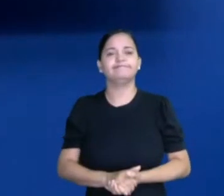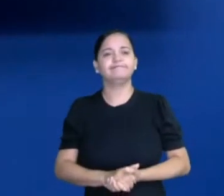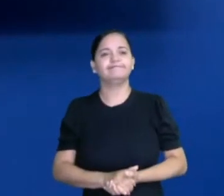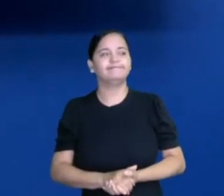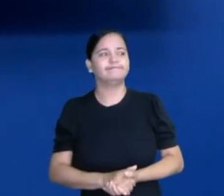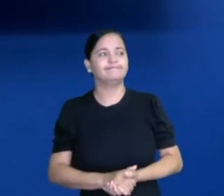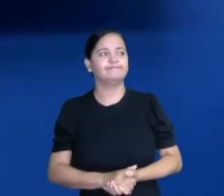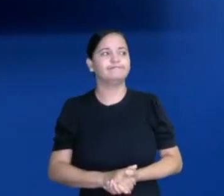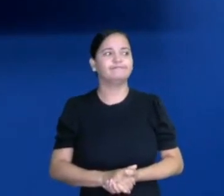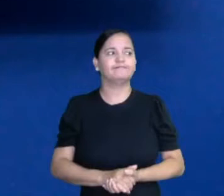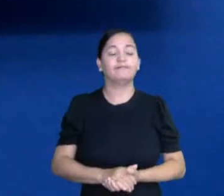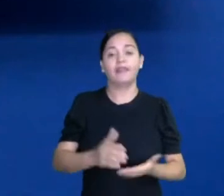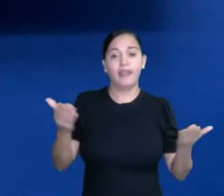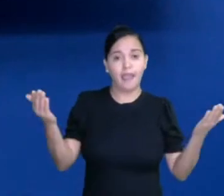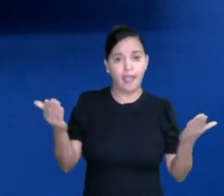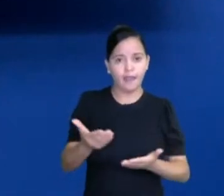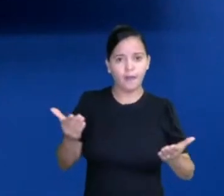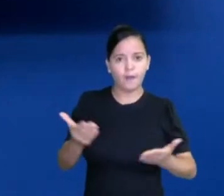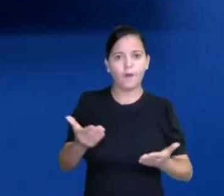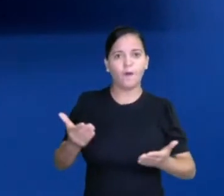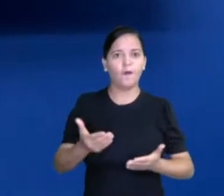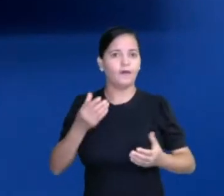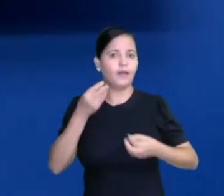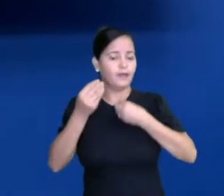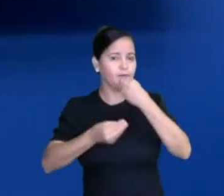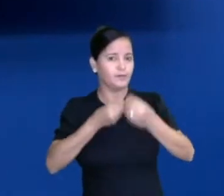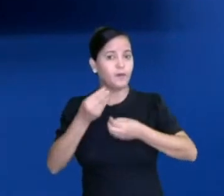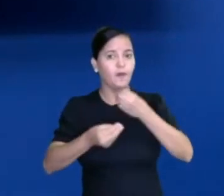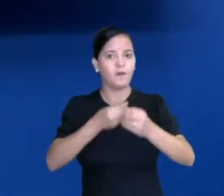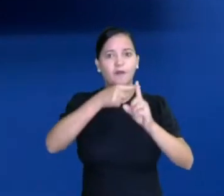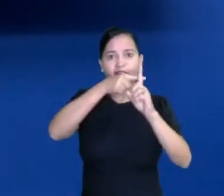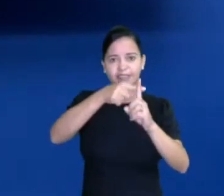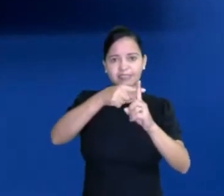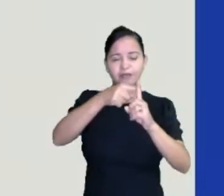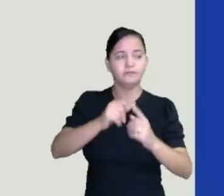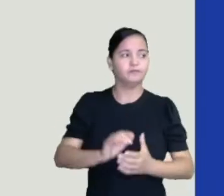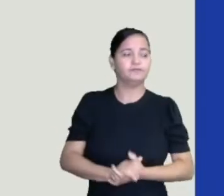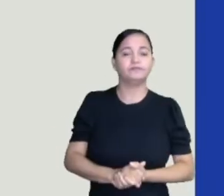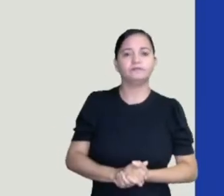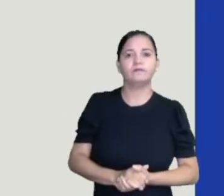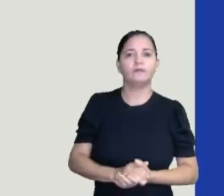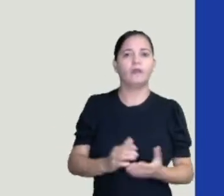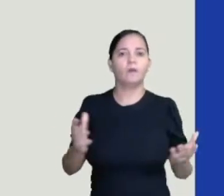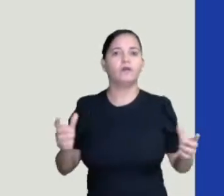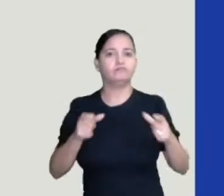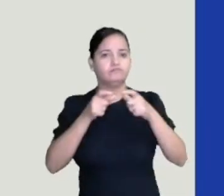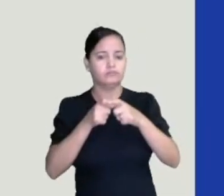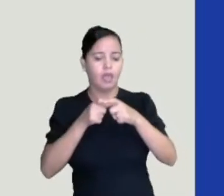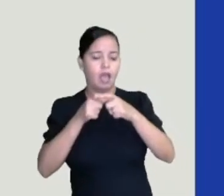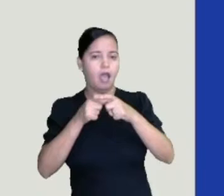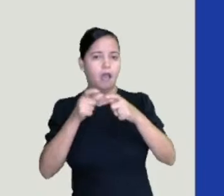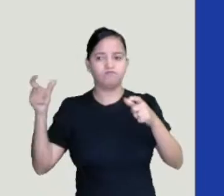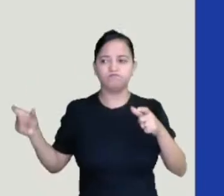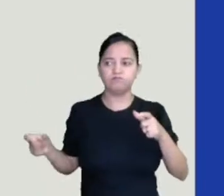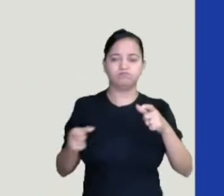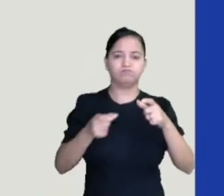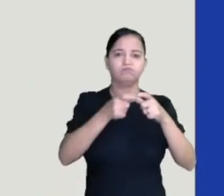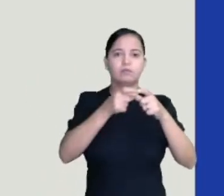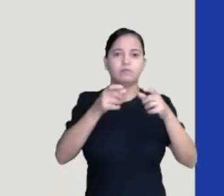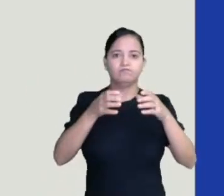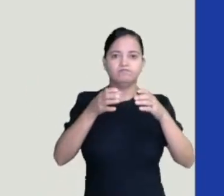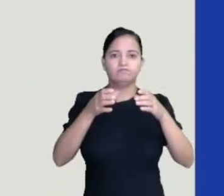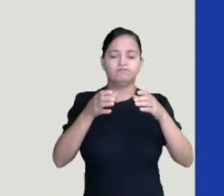próxima ideia associada à adição. Vamos lá. Acrescentar uma quantidade a